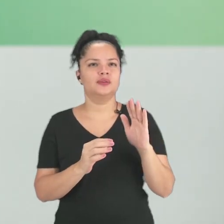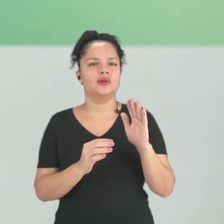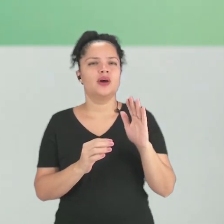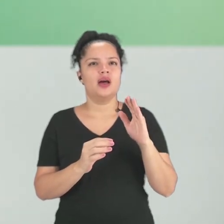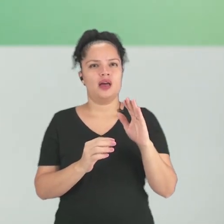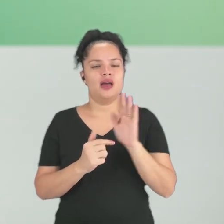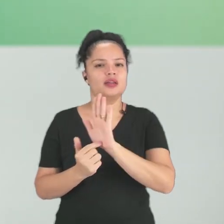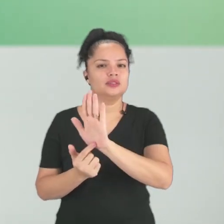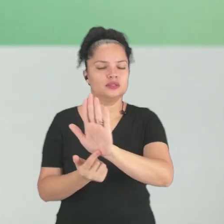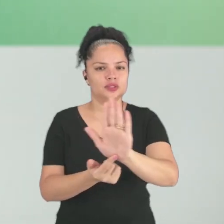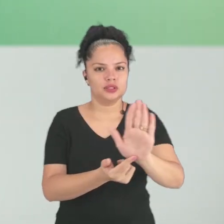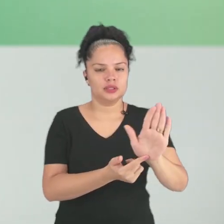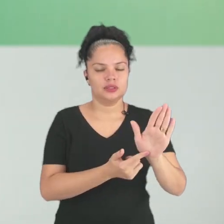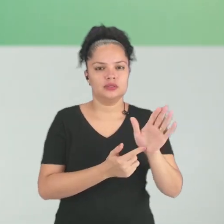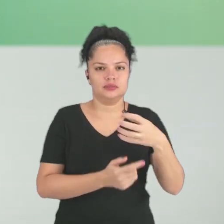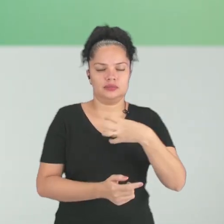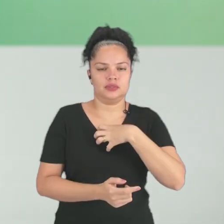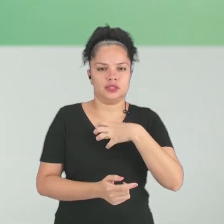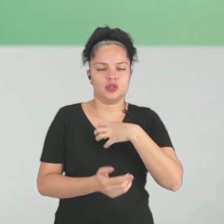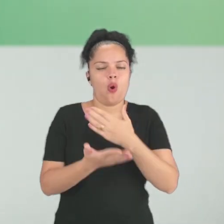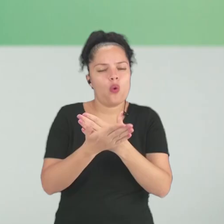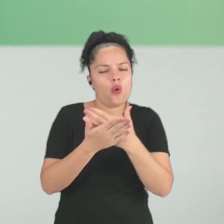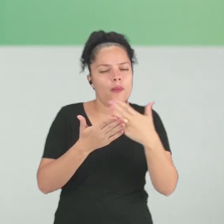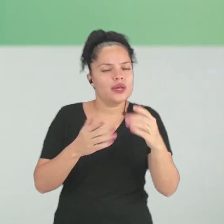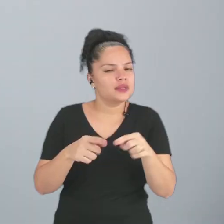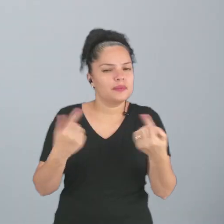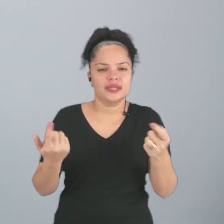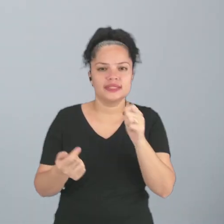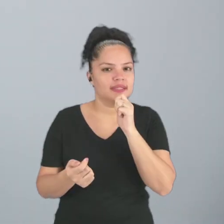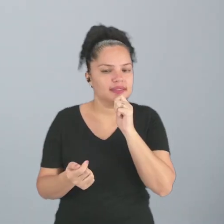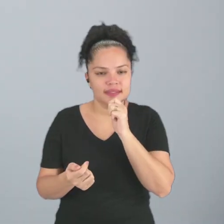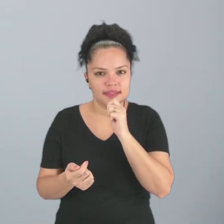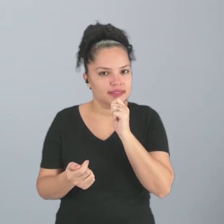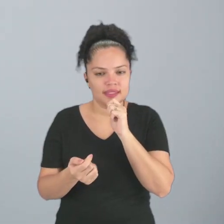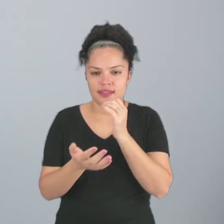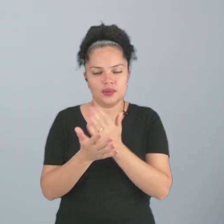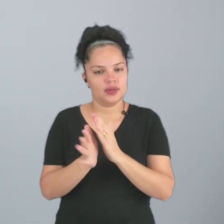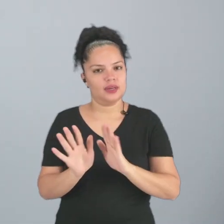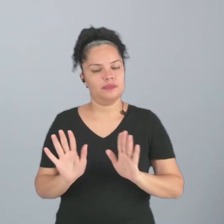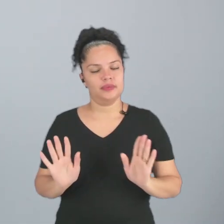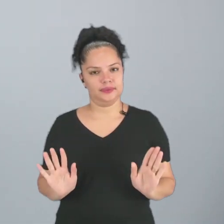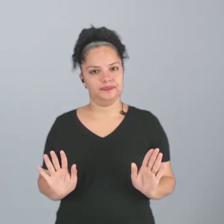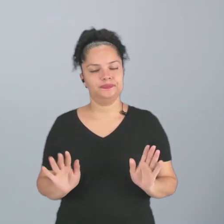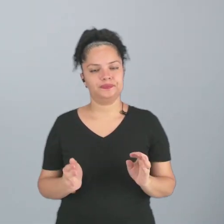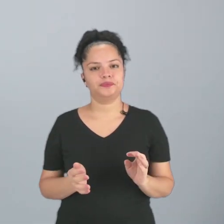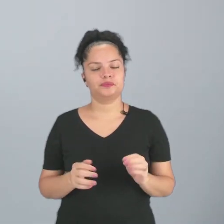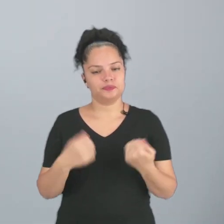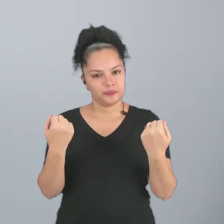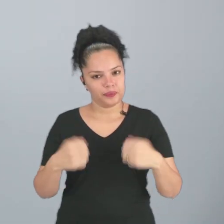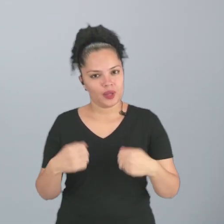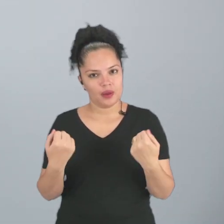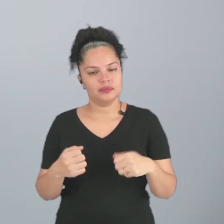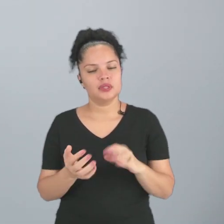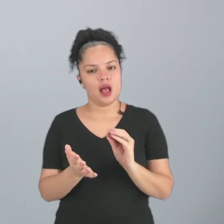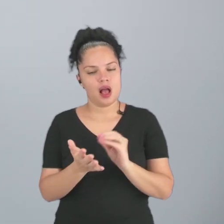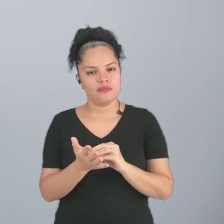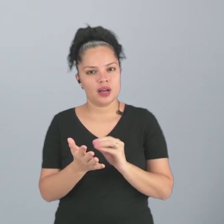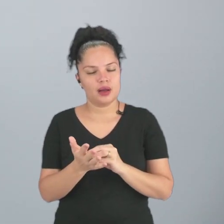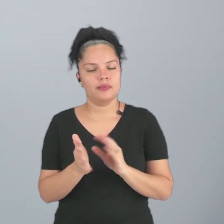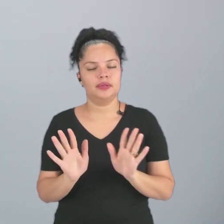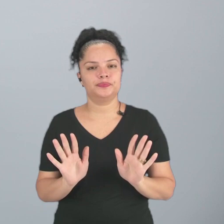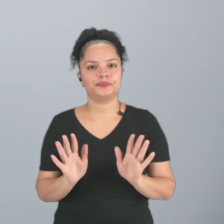indicativo, uma ação que começou no passado, mas não foi totalmente concluída. Ou então, quando se fala de